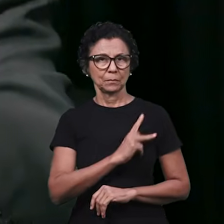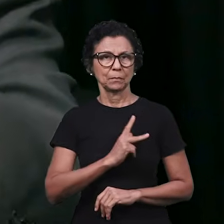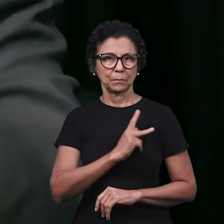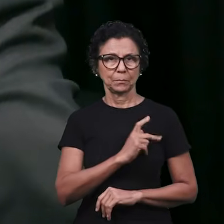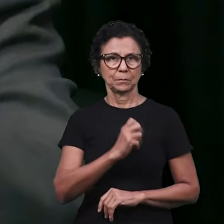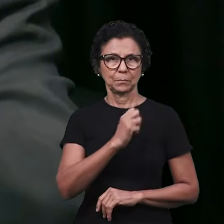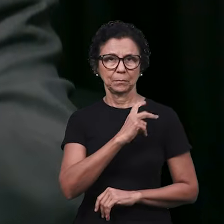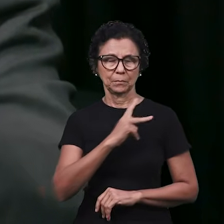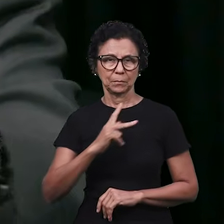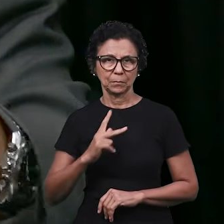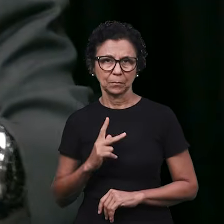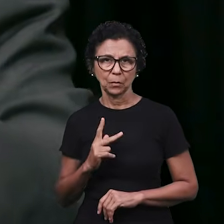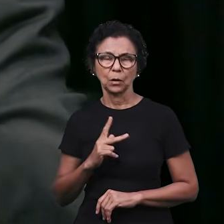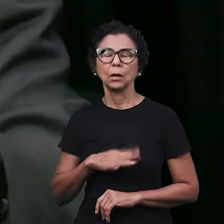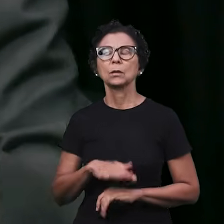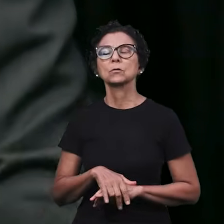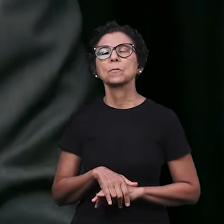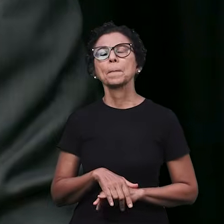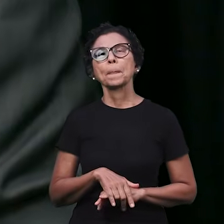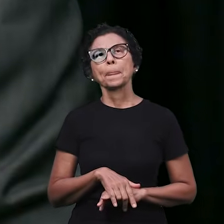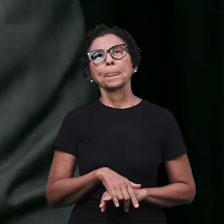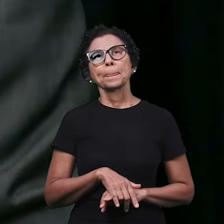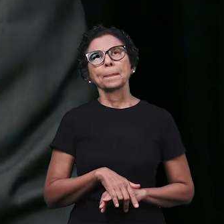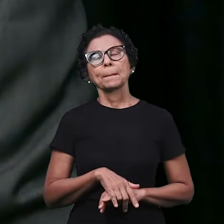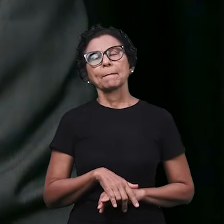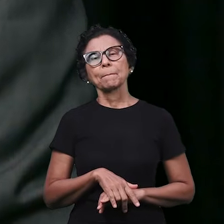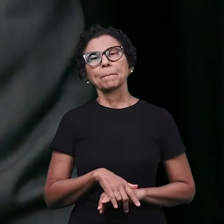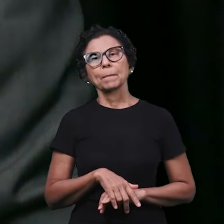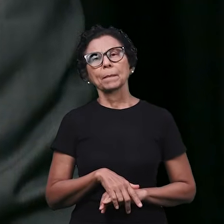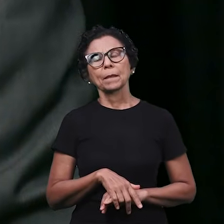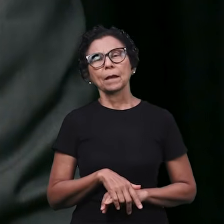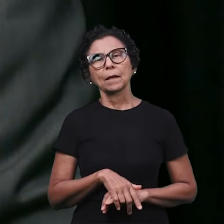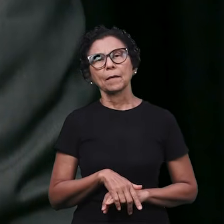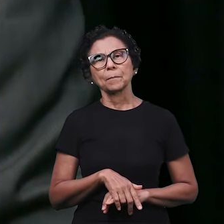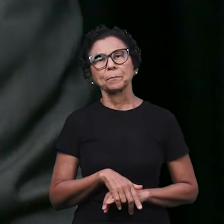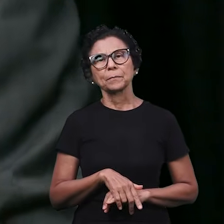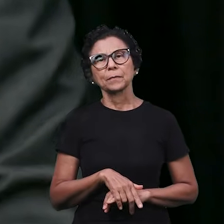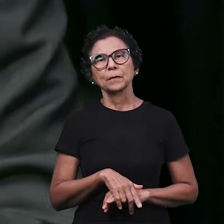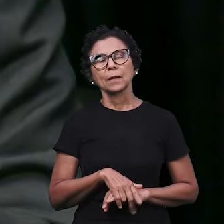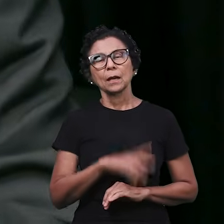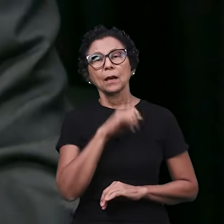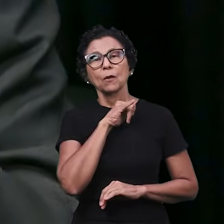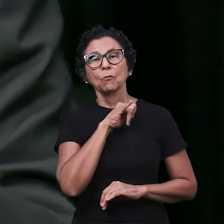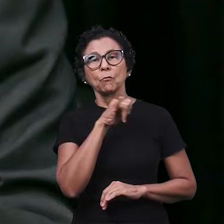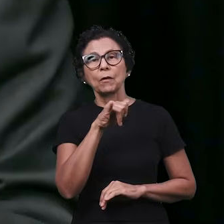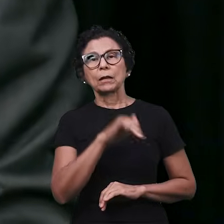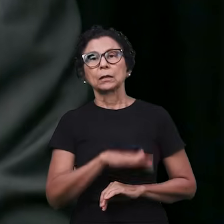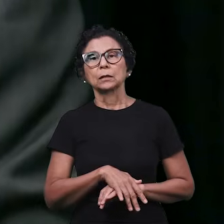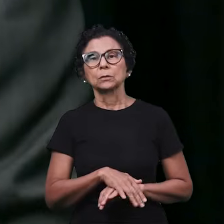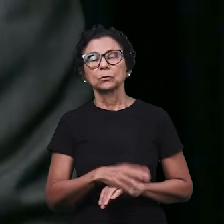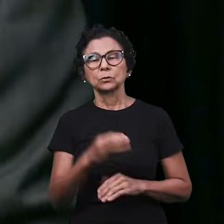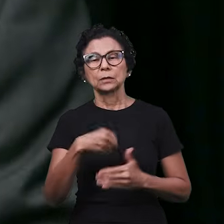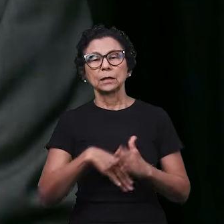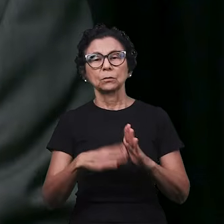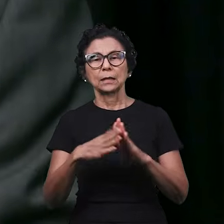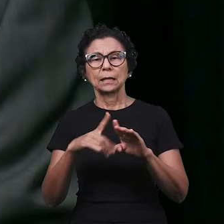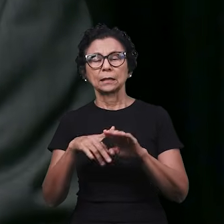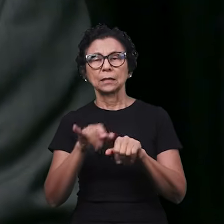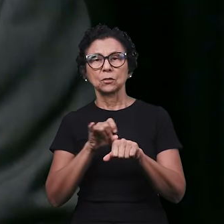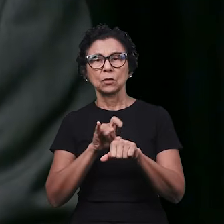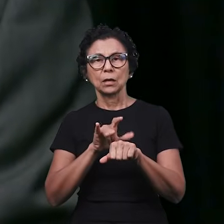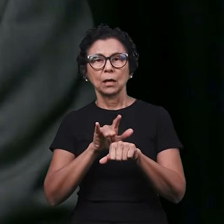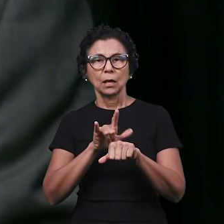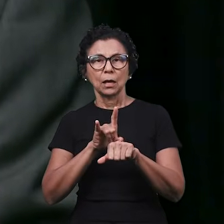de um adultério, de uma coisa absurda no meio da igreja, ele se lance esse fora. E